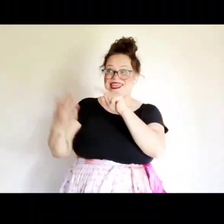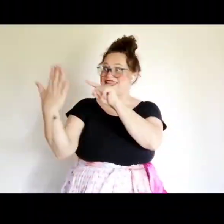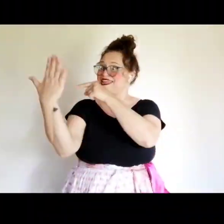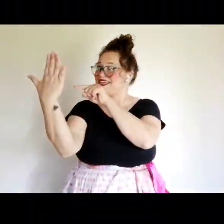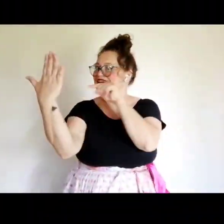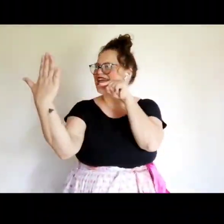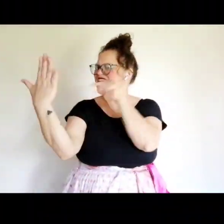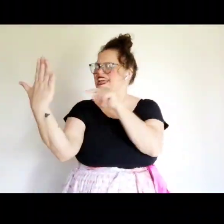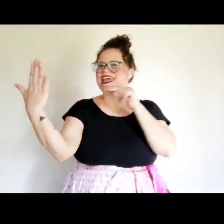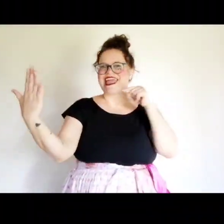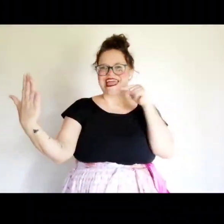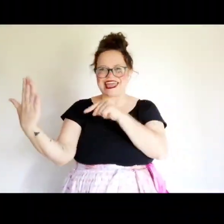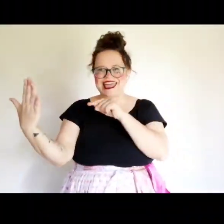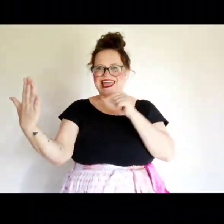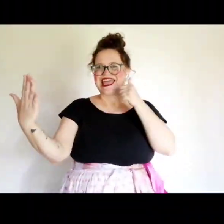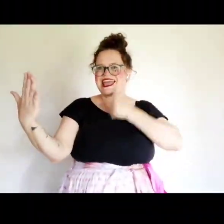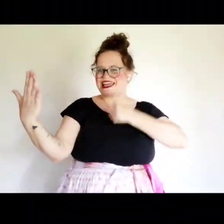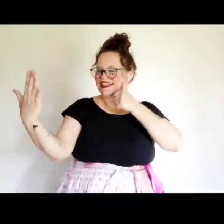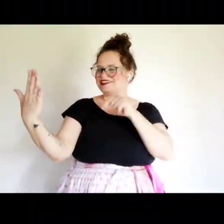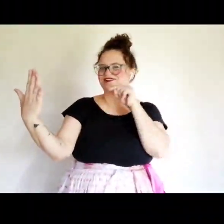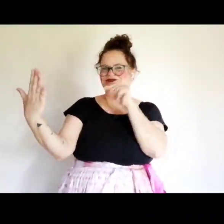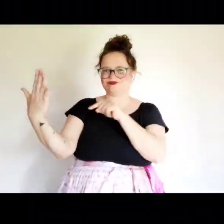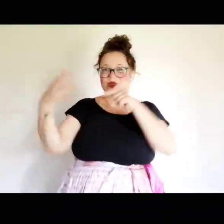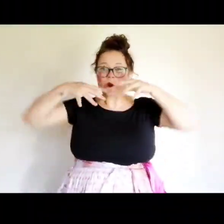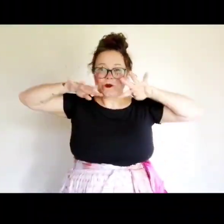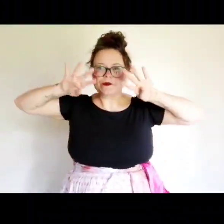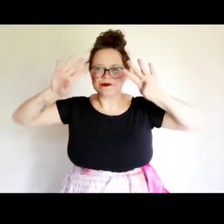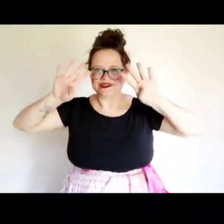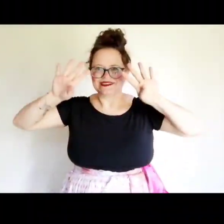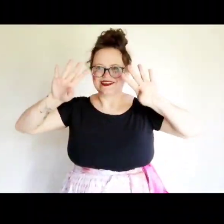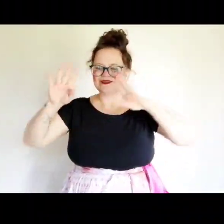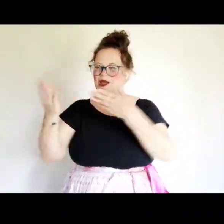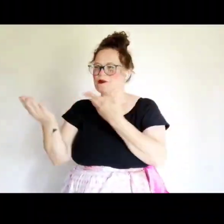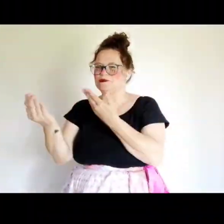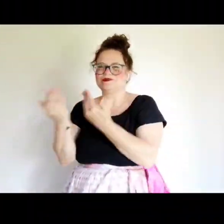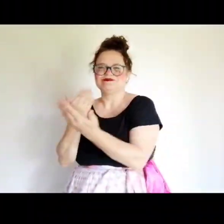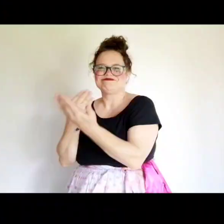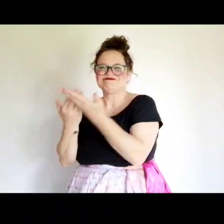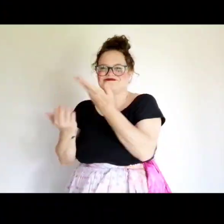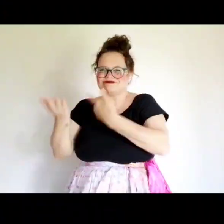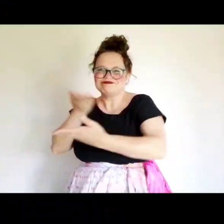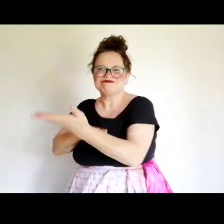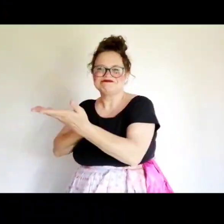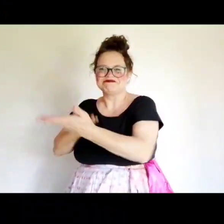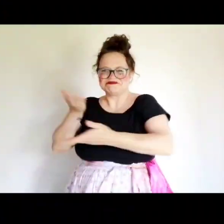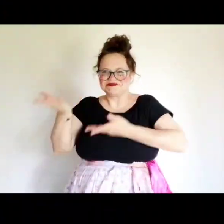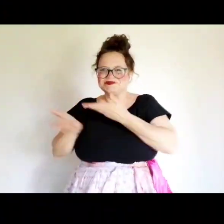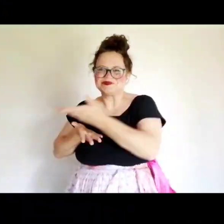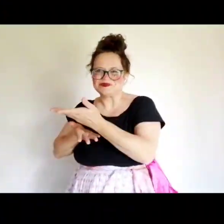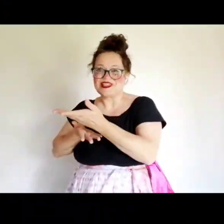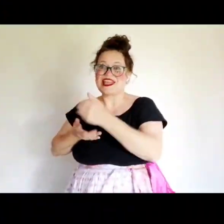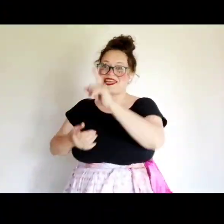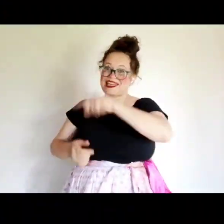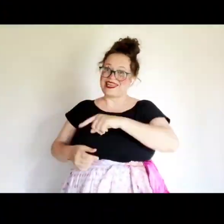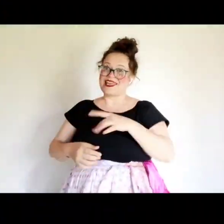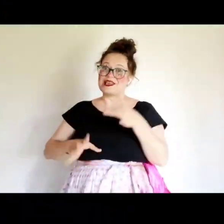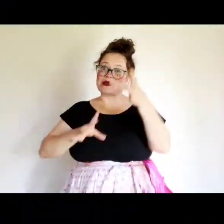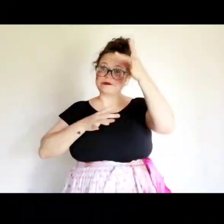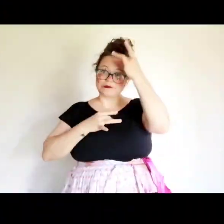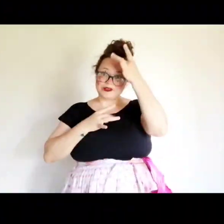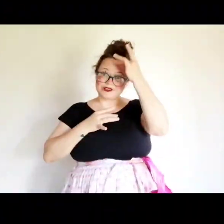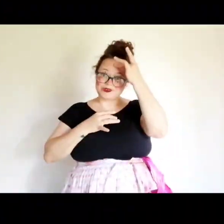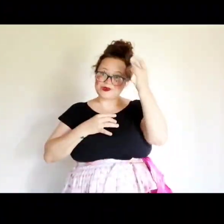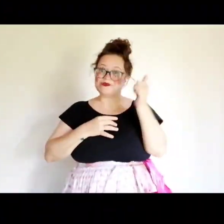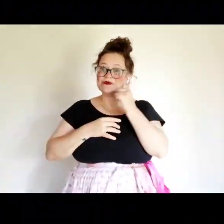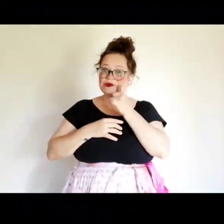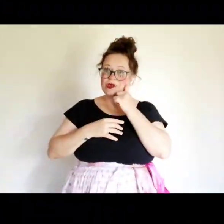era ela, era eu, era Humilha, a minha persona feminina, e que anda num